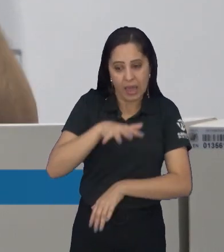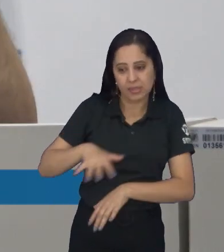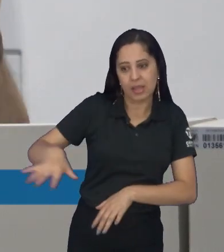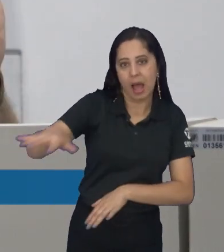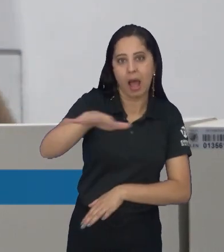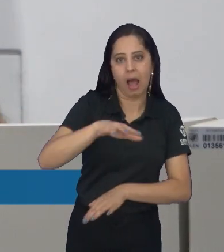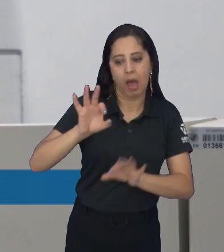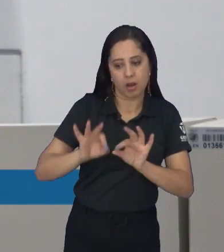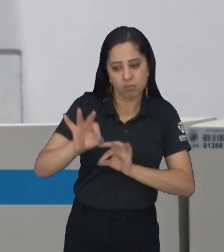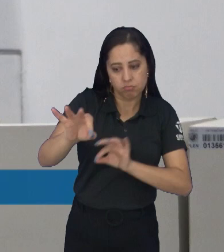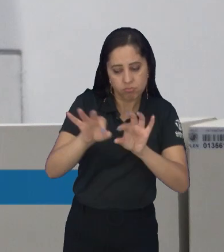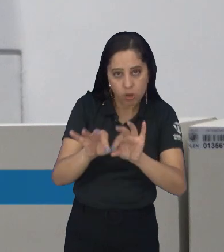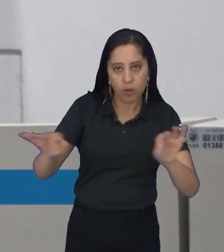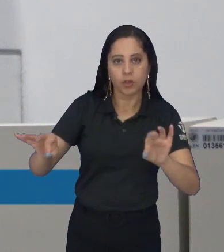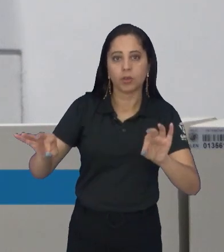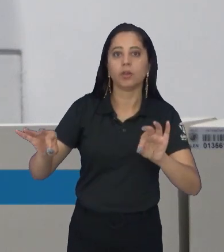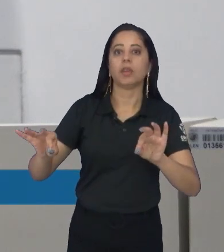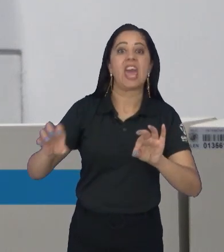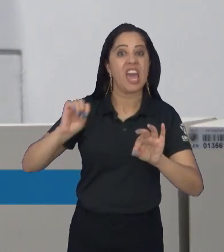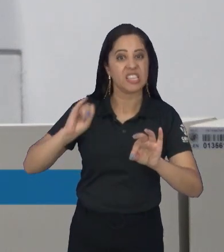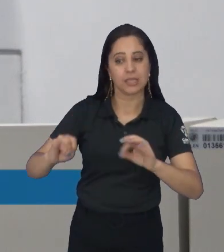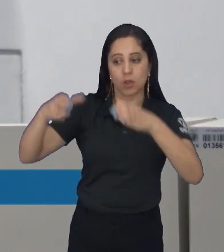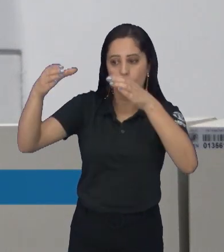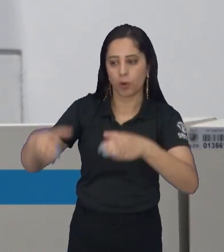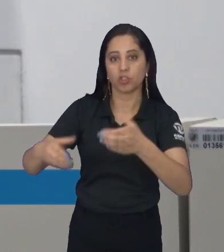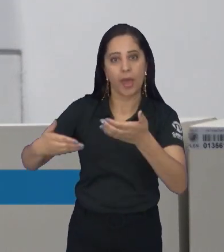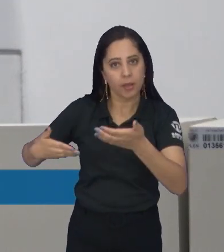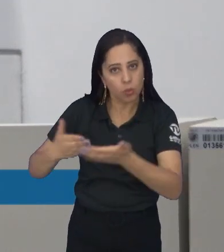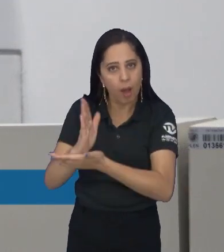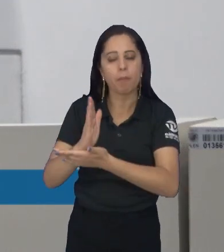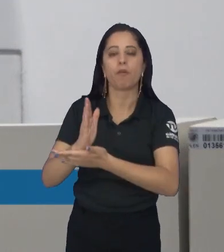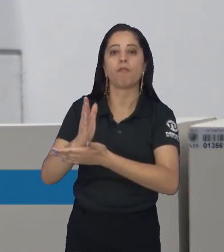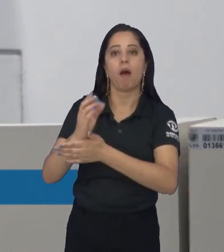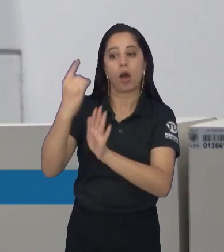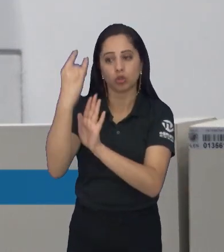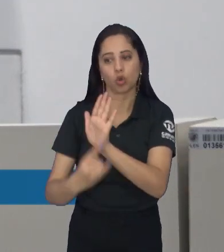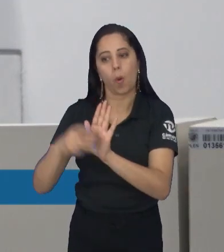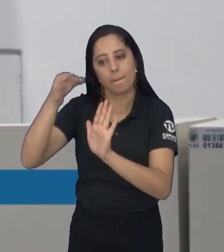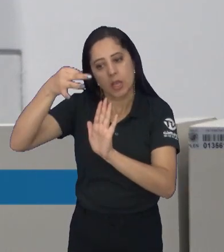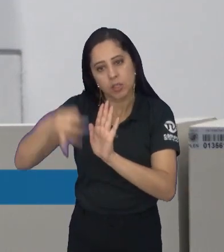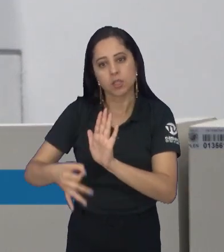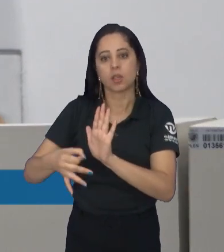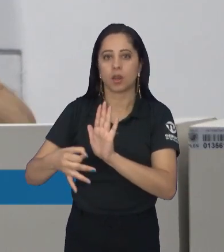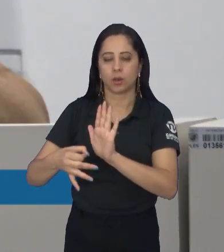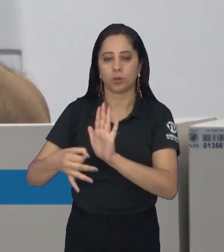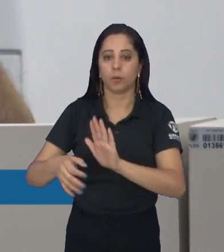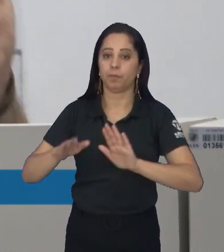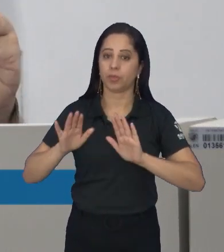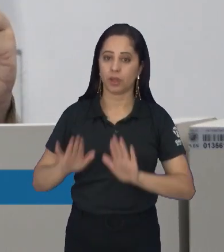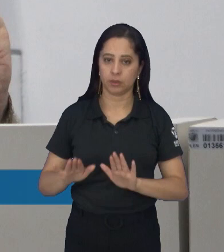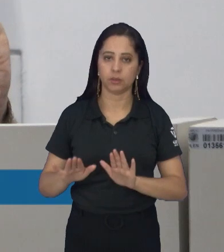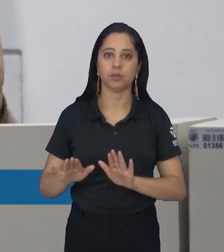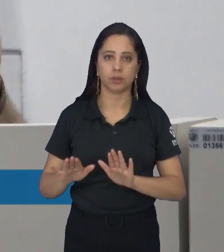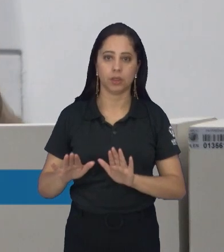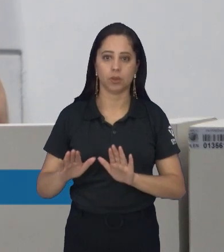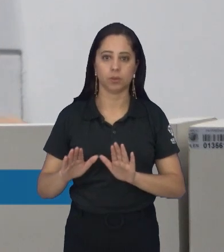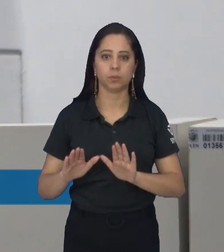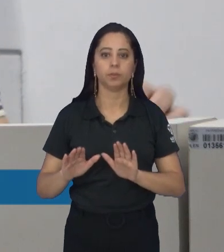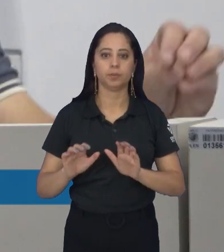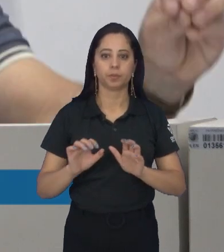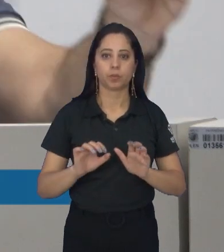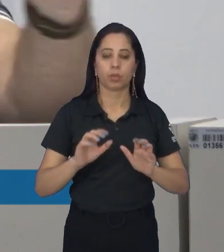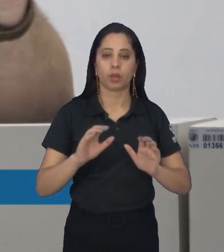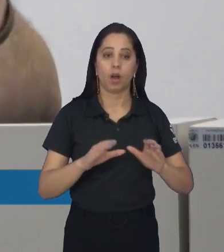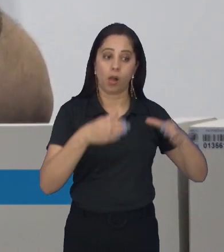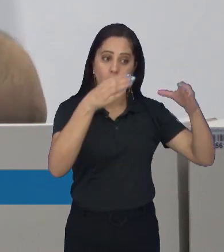aprovar projetos licenciar comércio de ciências serviços em áreas regulares então a política da regularização ela passa